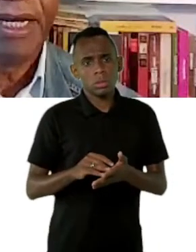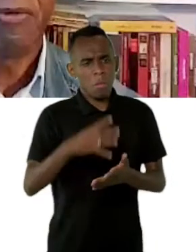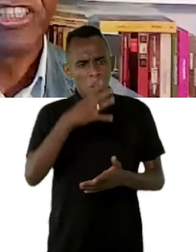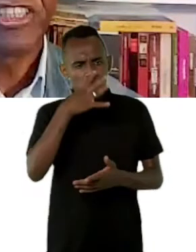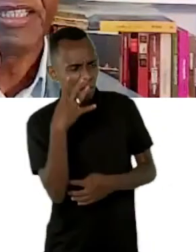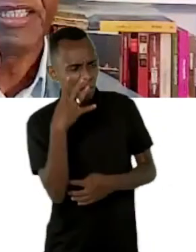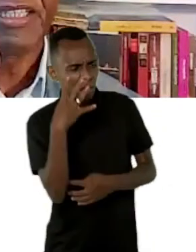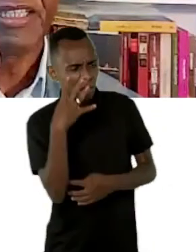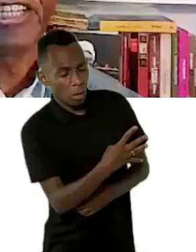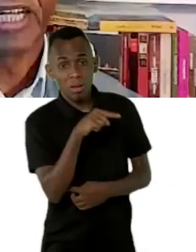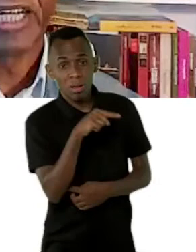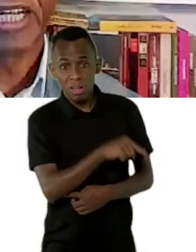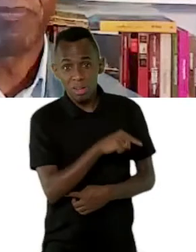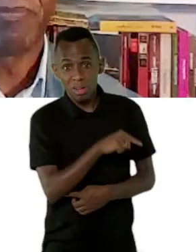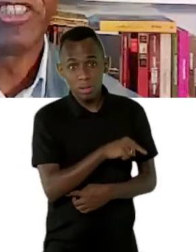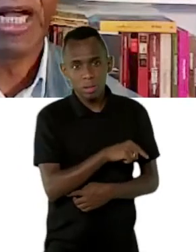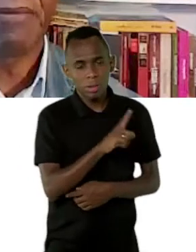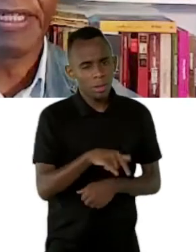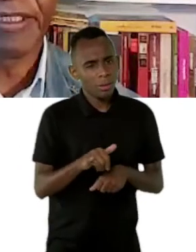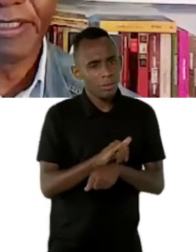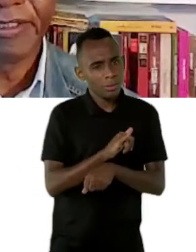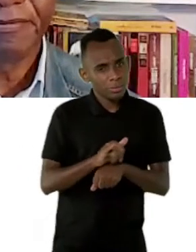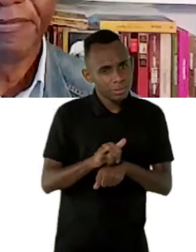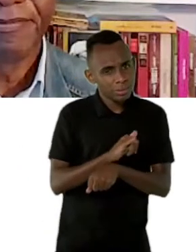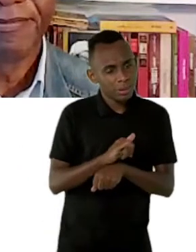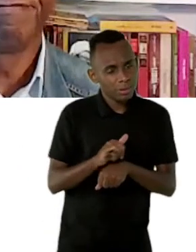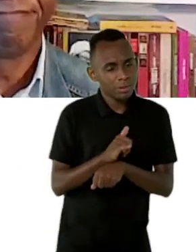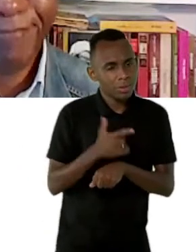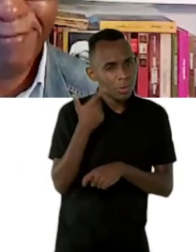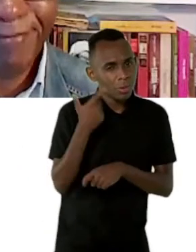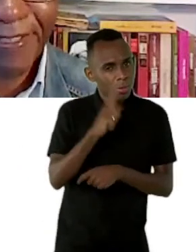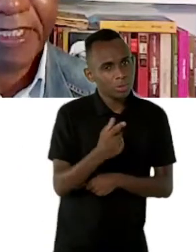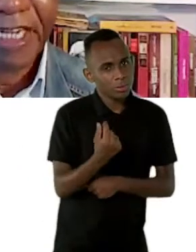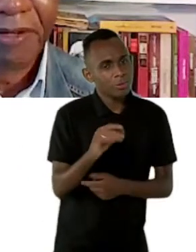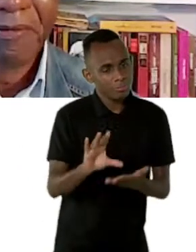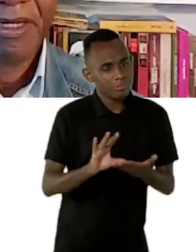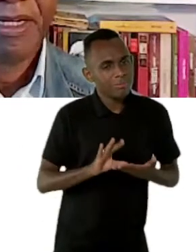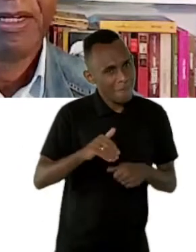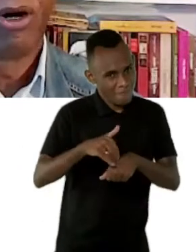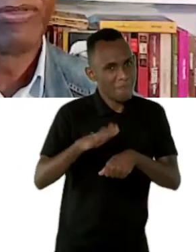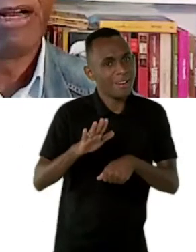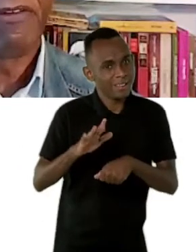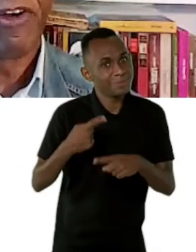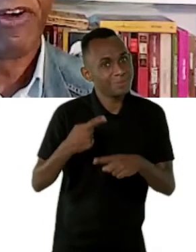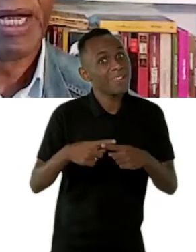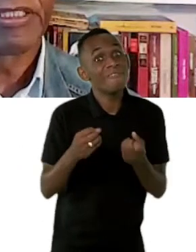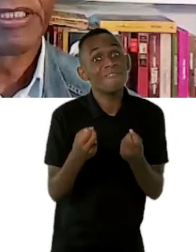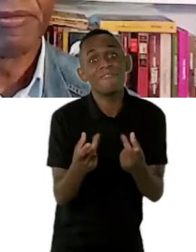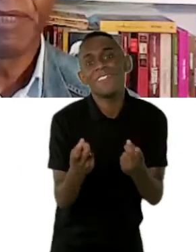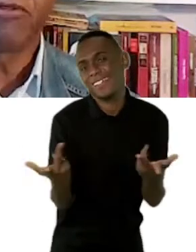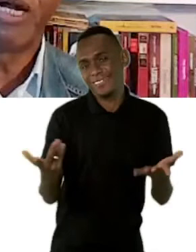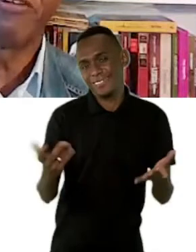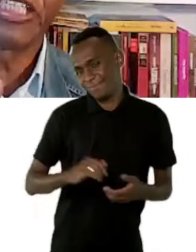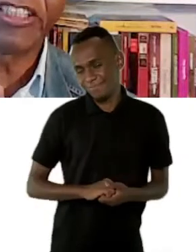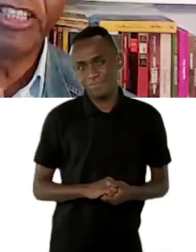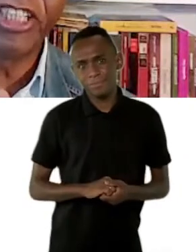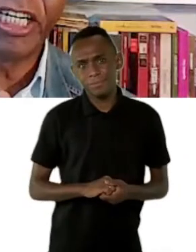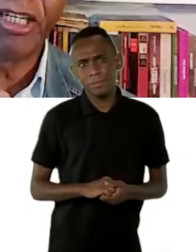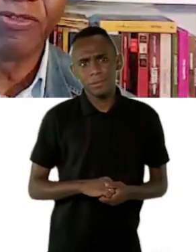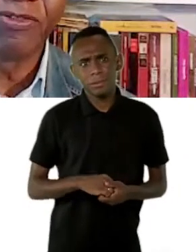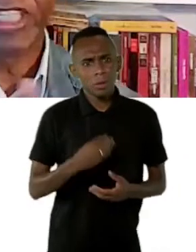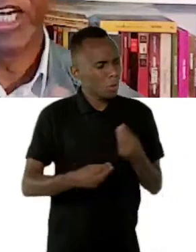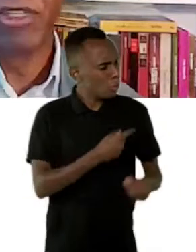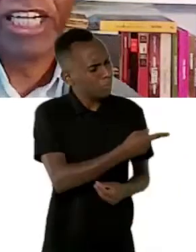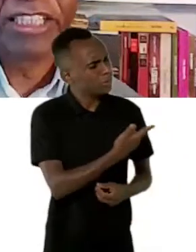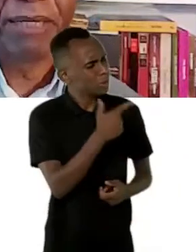Carolina, era uma estratégia da Carolina para tirar mais. Né? O Aldário também falou para ela assim, mas como é que você está